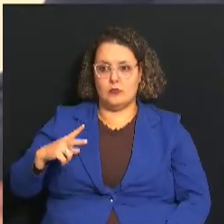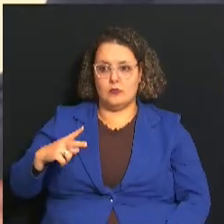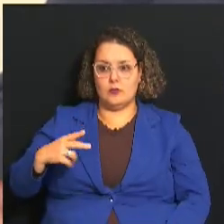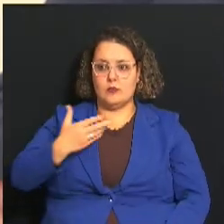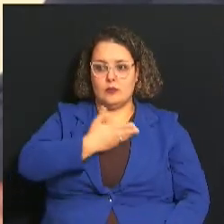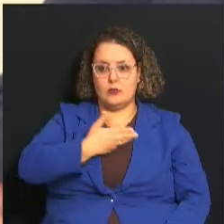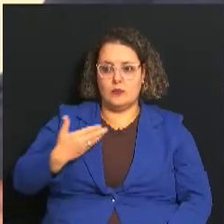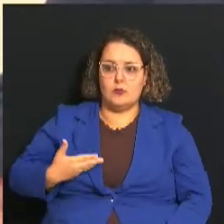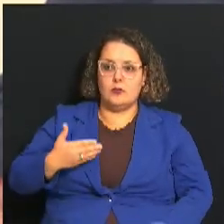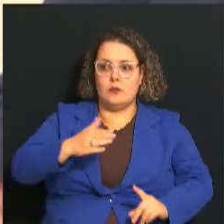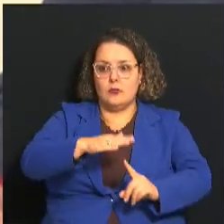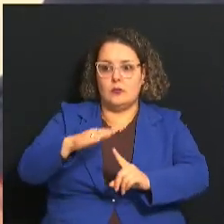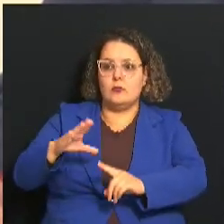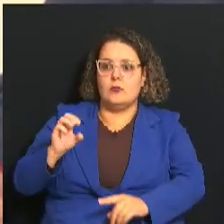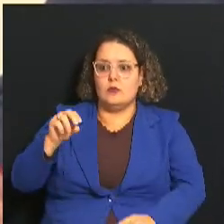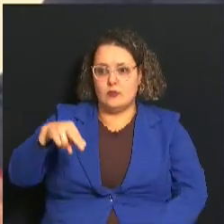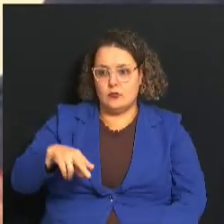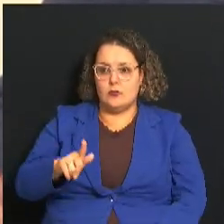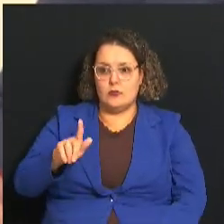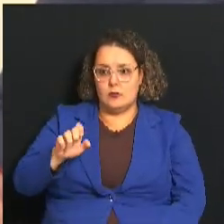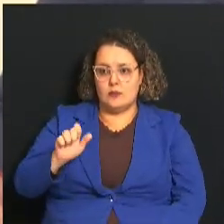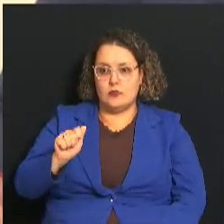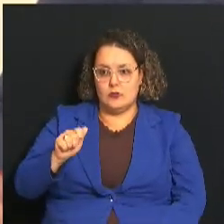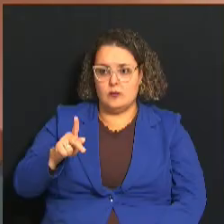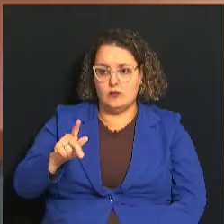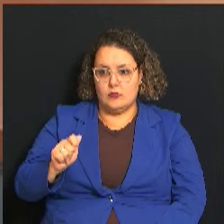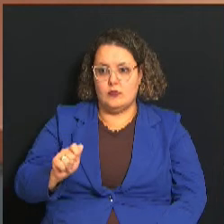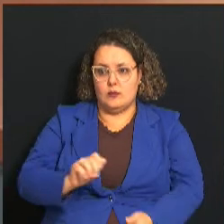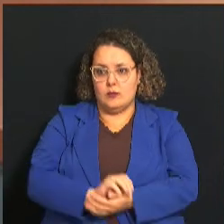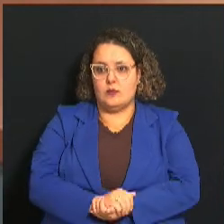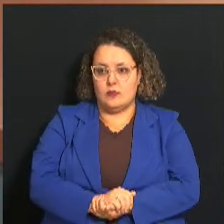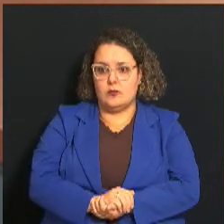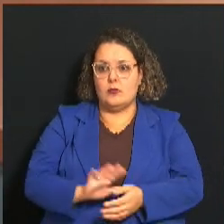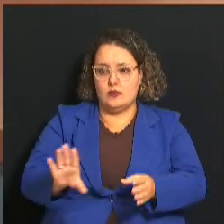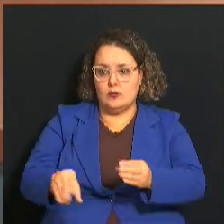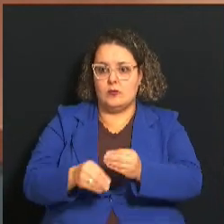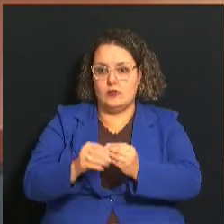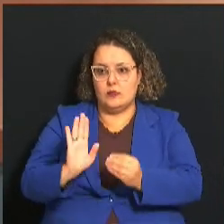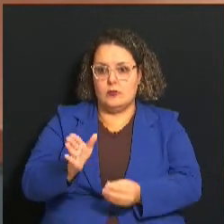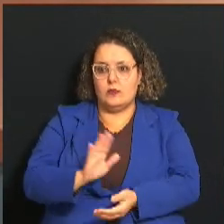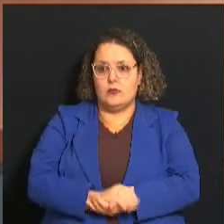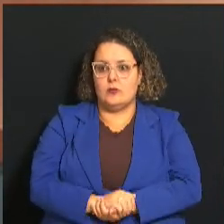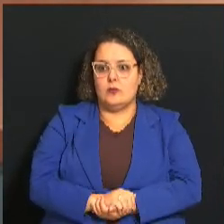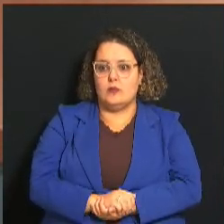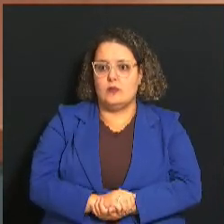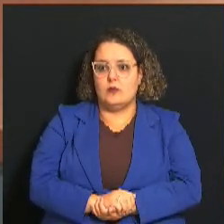Ambiente, CONGEAPA. Isso também já está incluído.